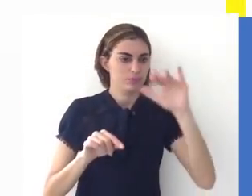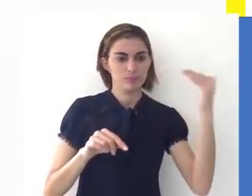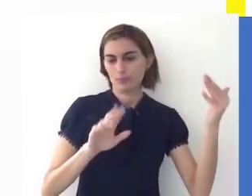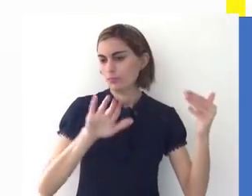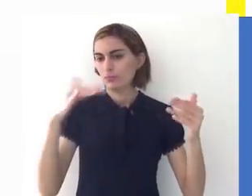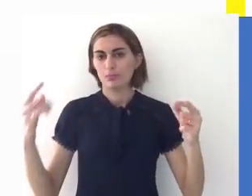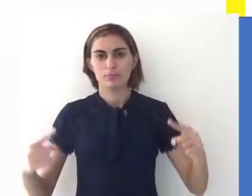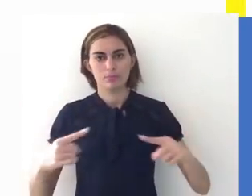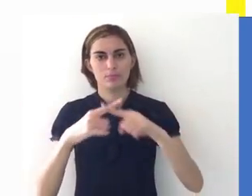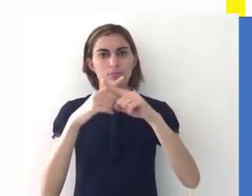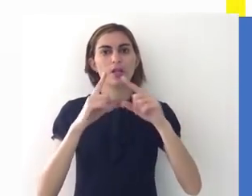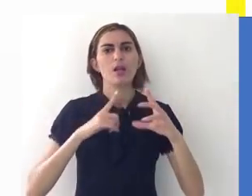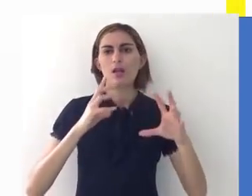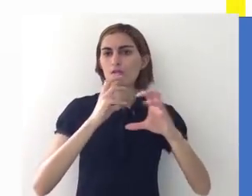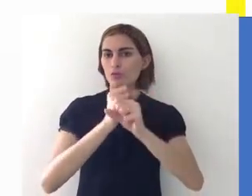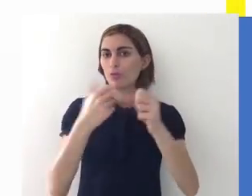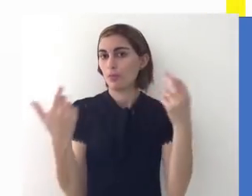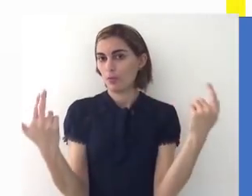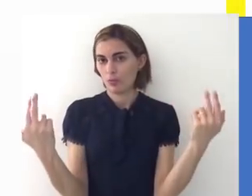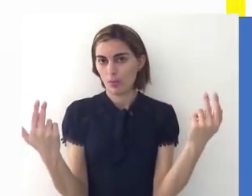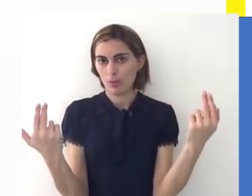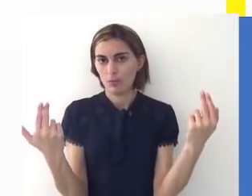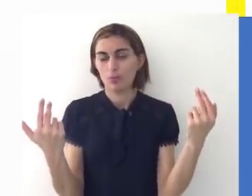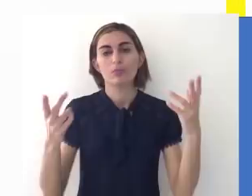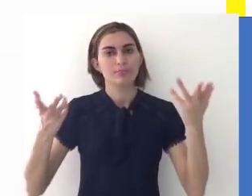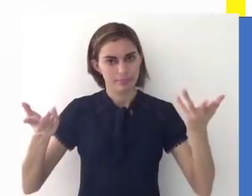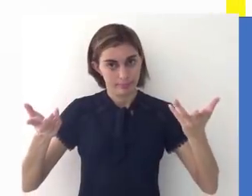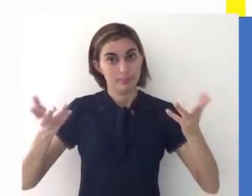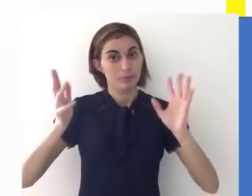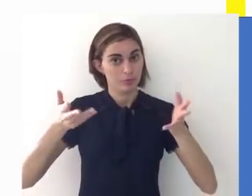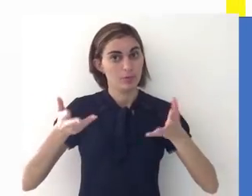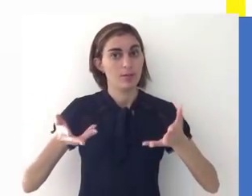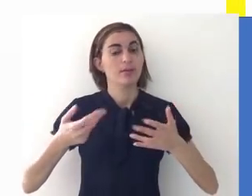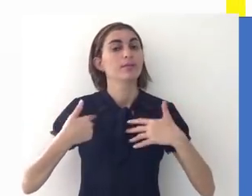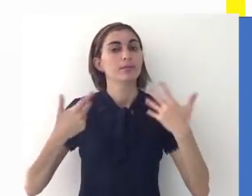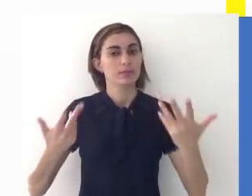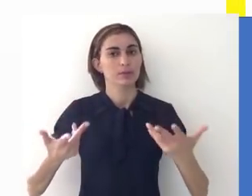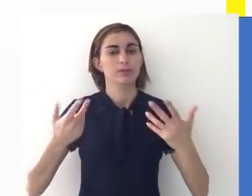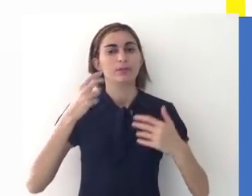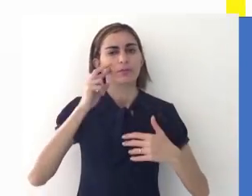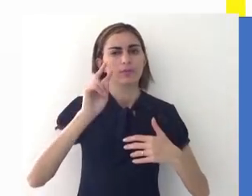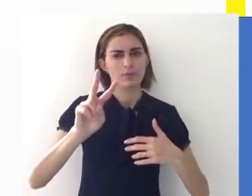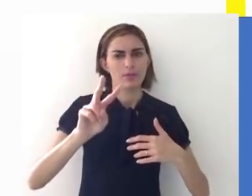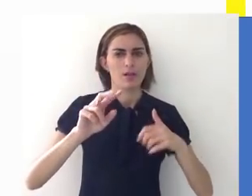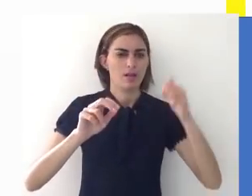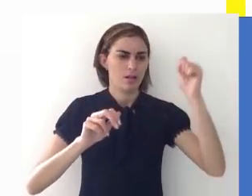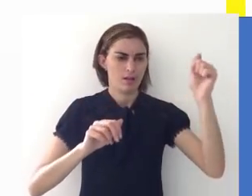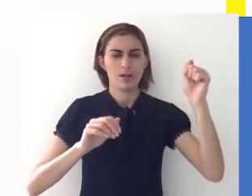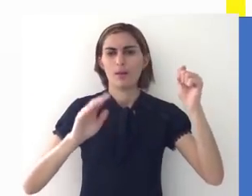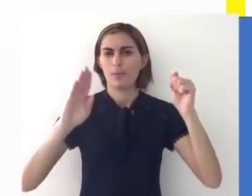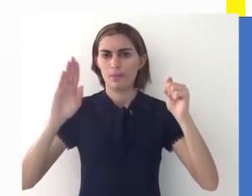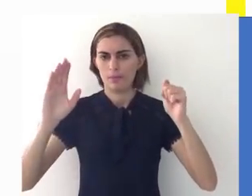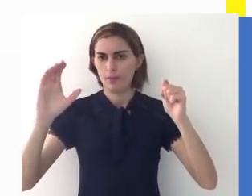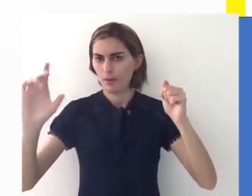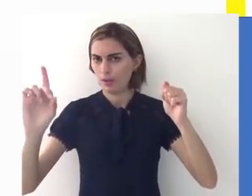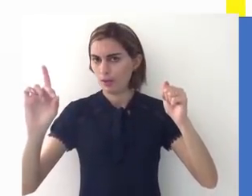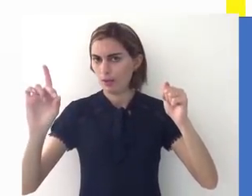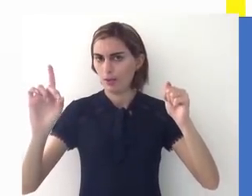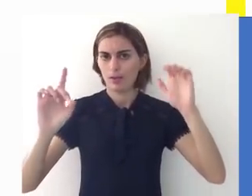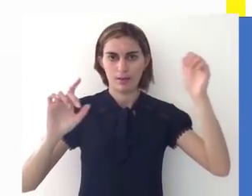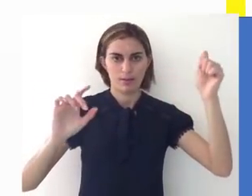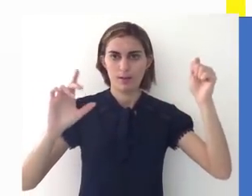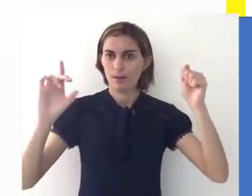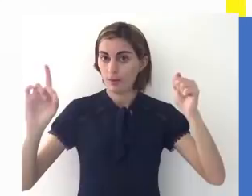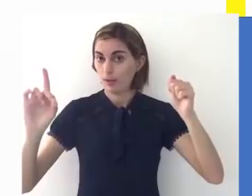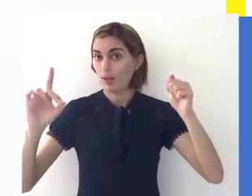dos paralelogramos, que os lados opostos possuem as mesmas medidas, tem a mesma medida. Então, olha, AD,